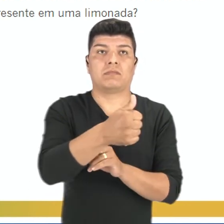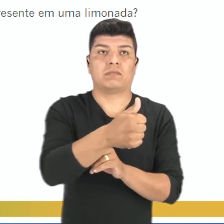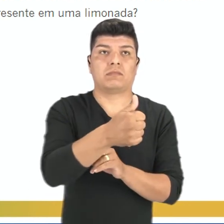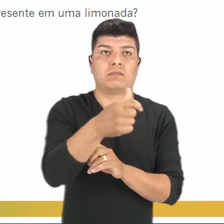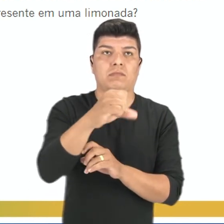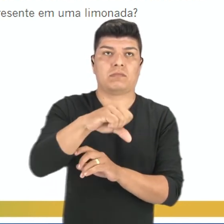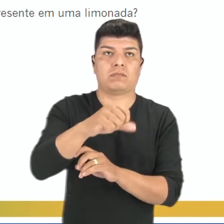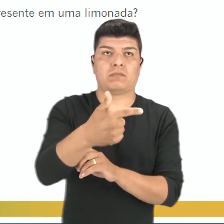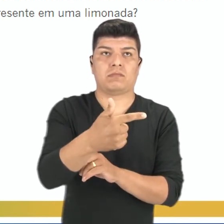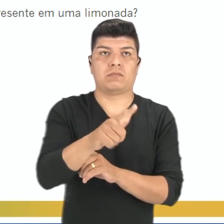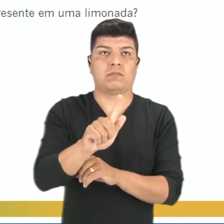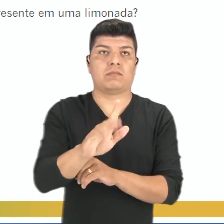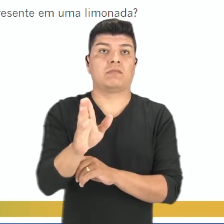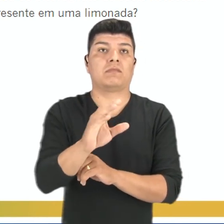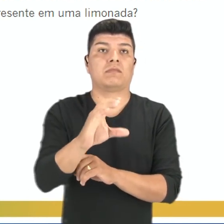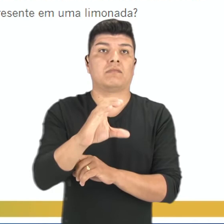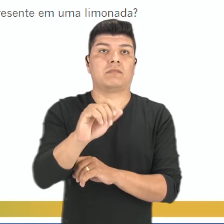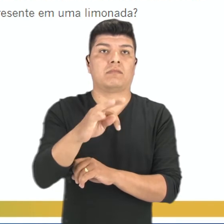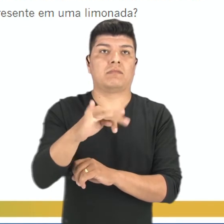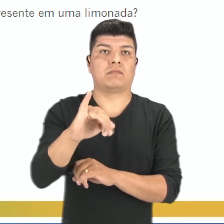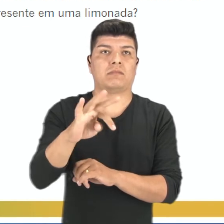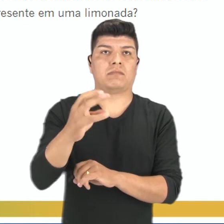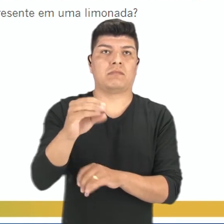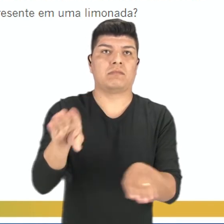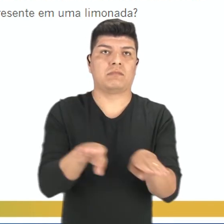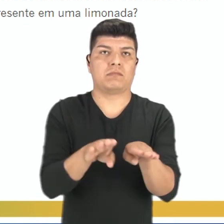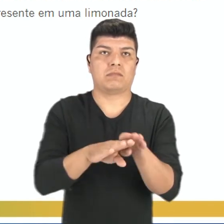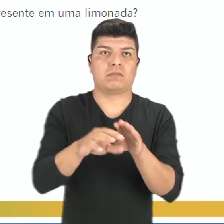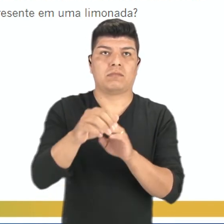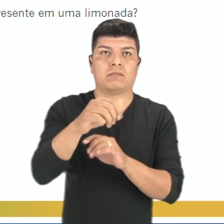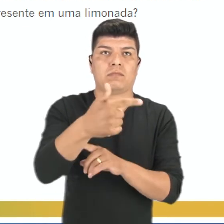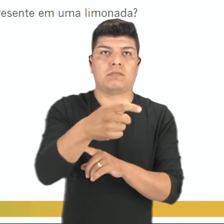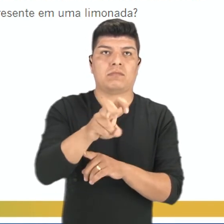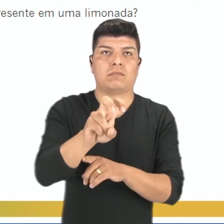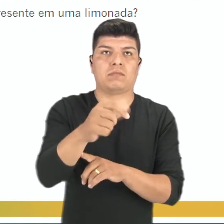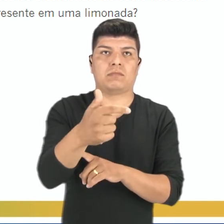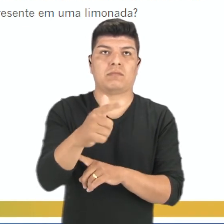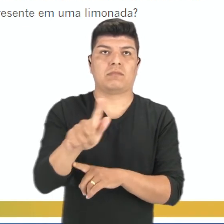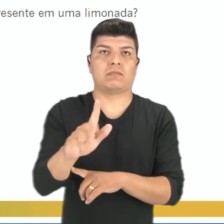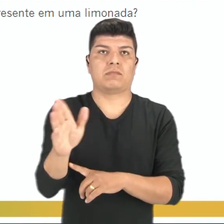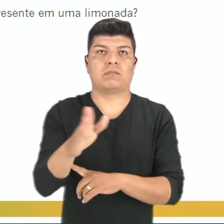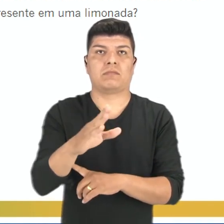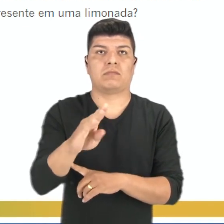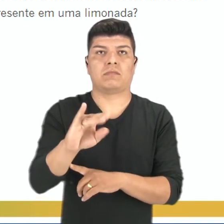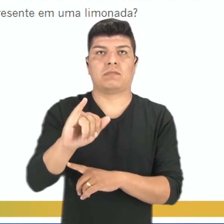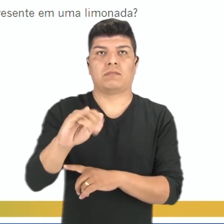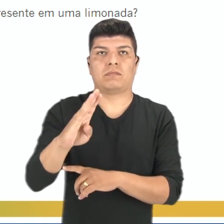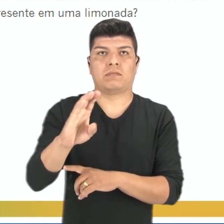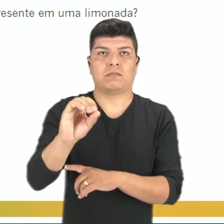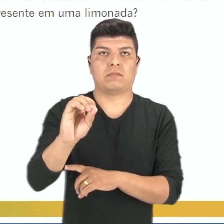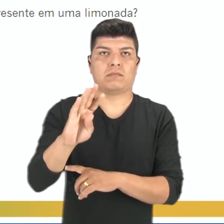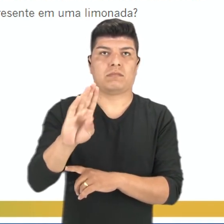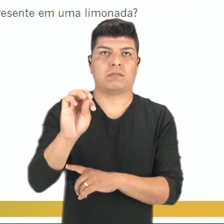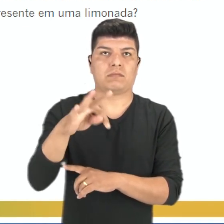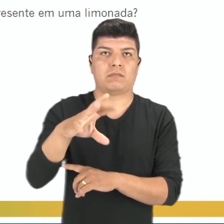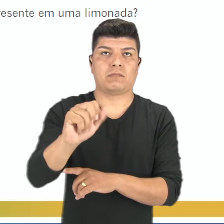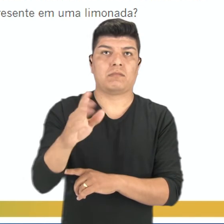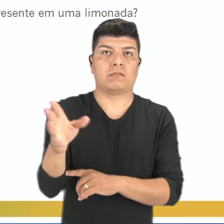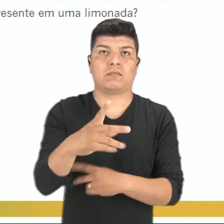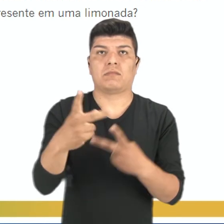de ácido cítrico está para 0,96 gramas de ácido cítrico, que é igual